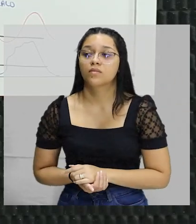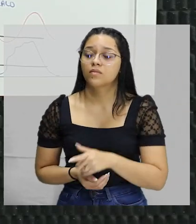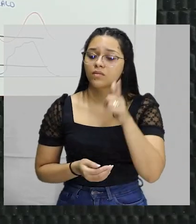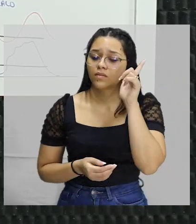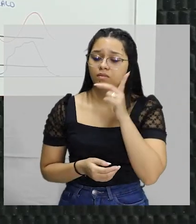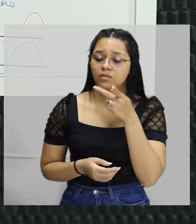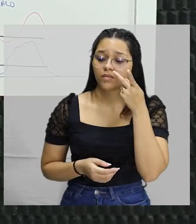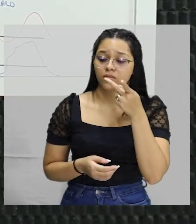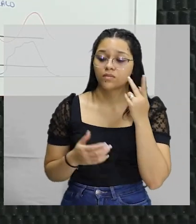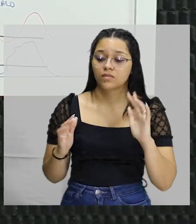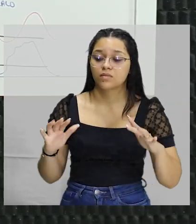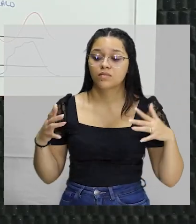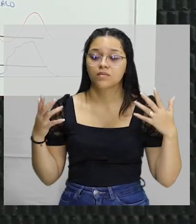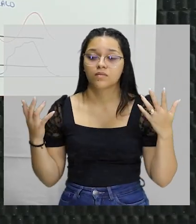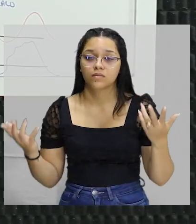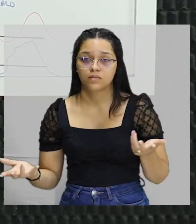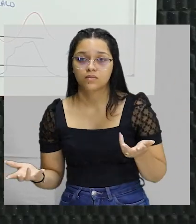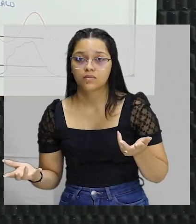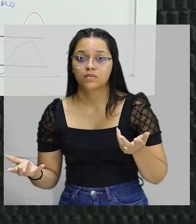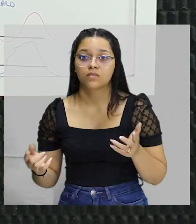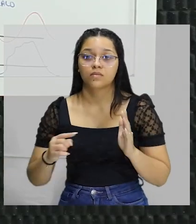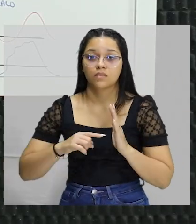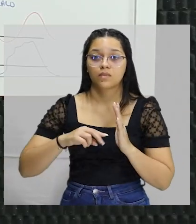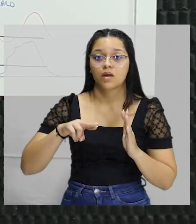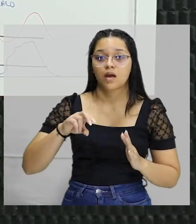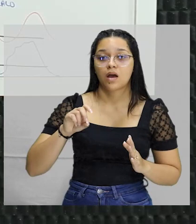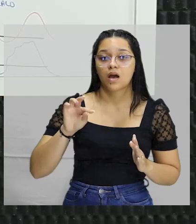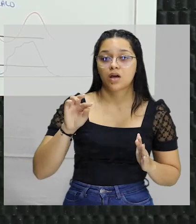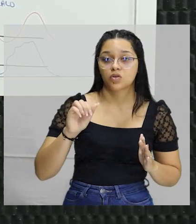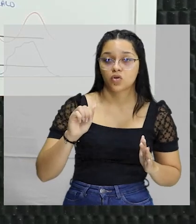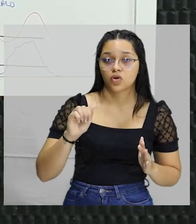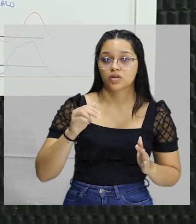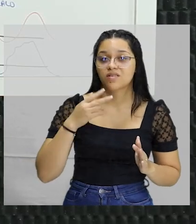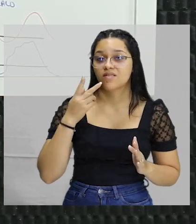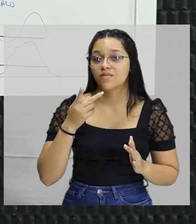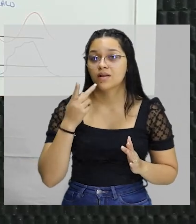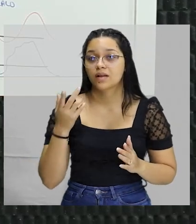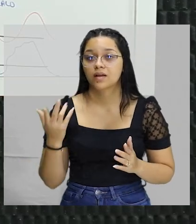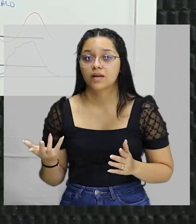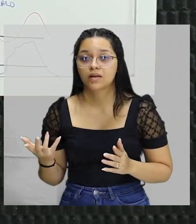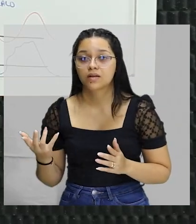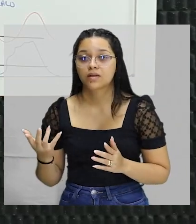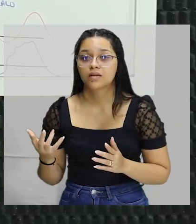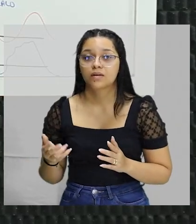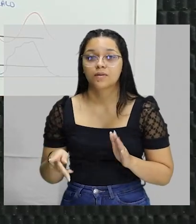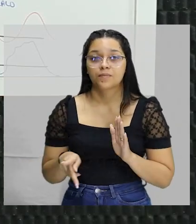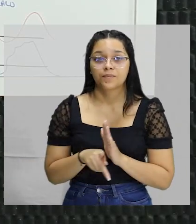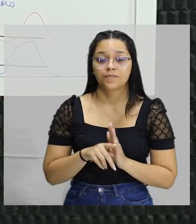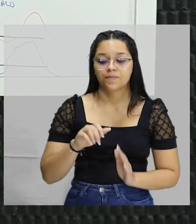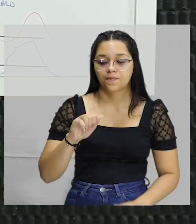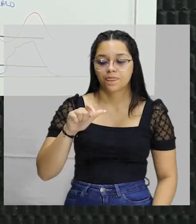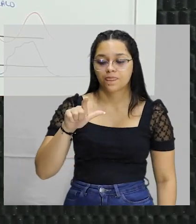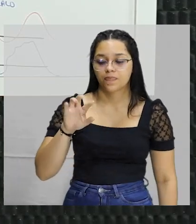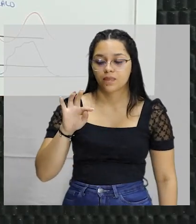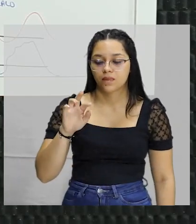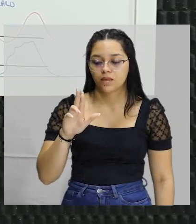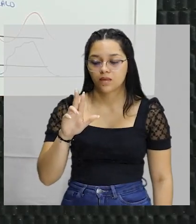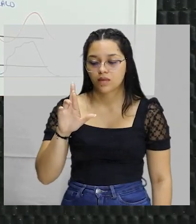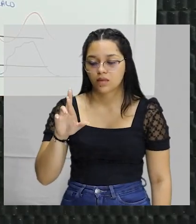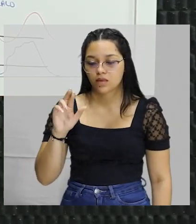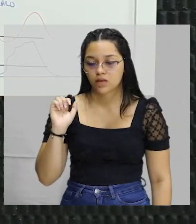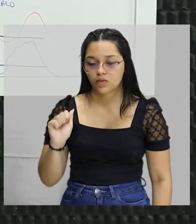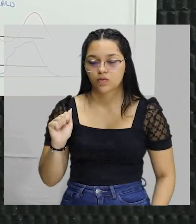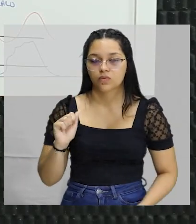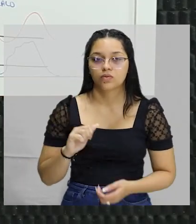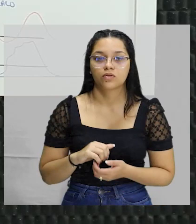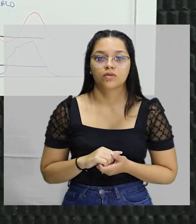dizer qual é a nota musical que está sendo emitida. Isso através da altura, através da